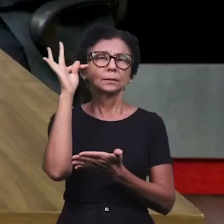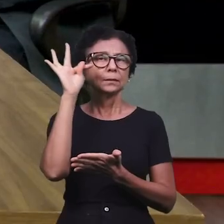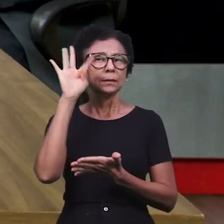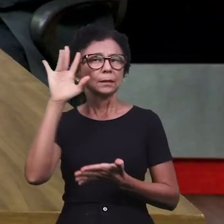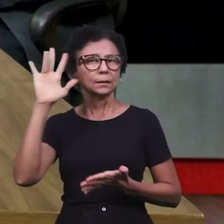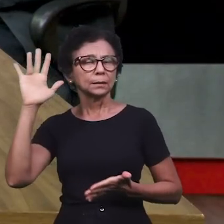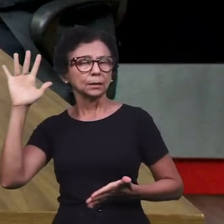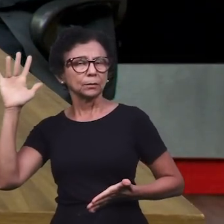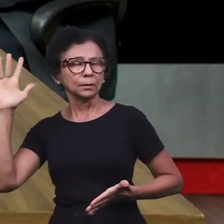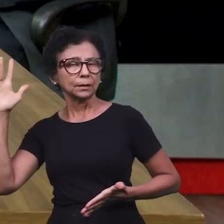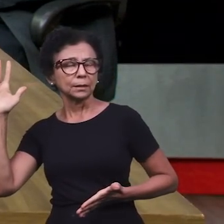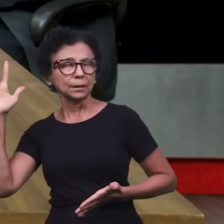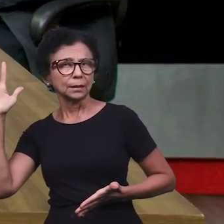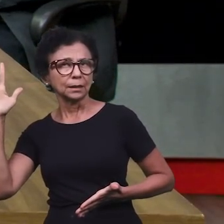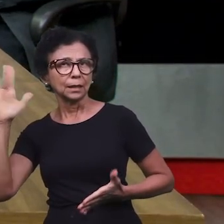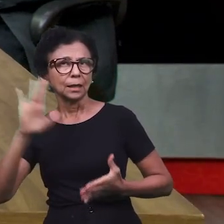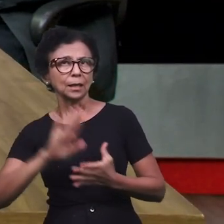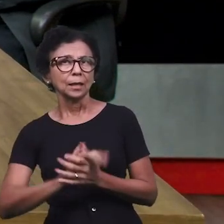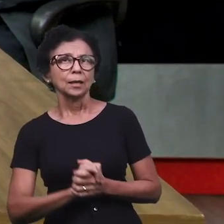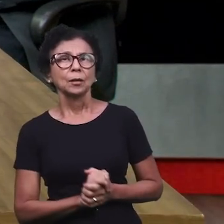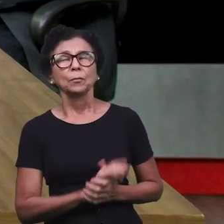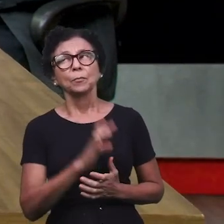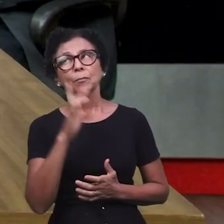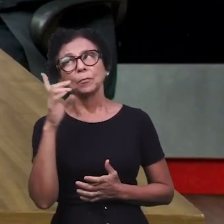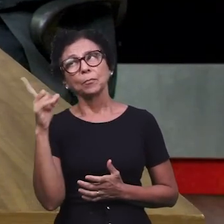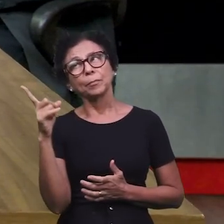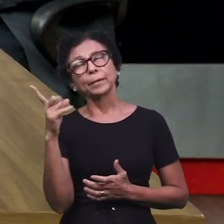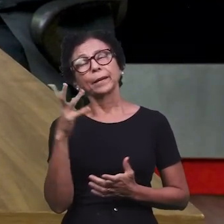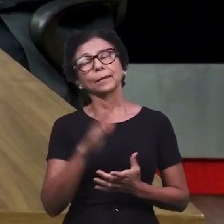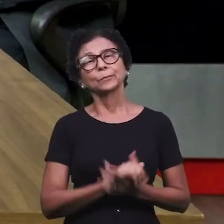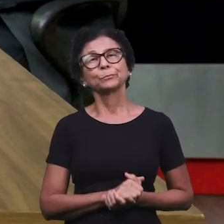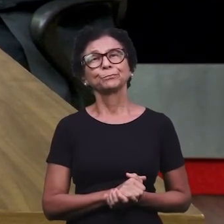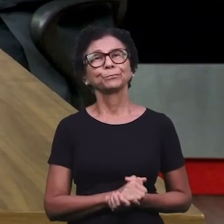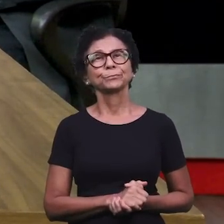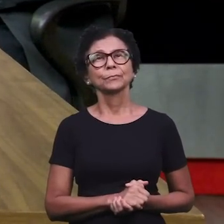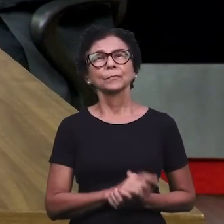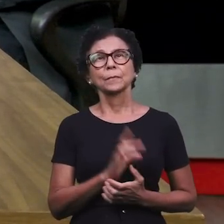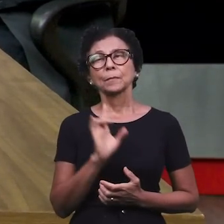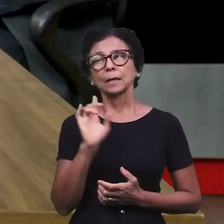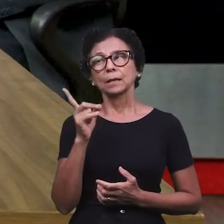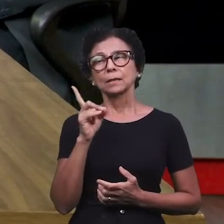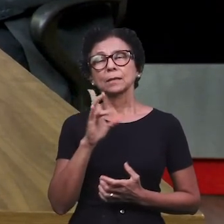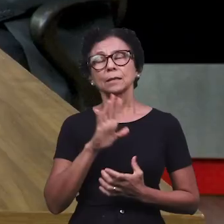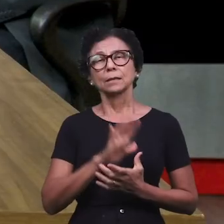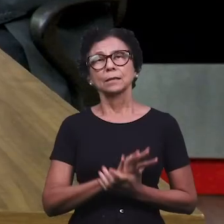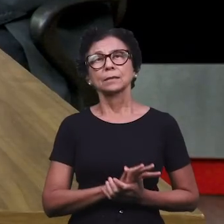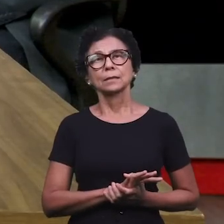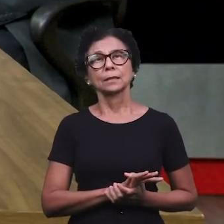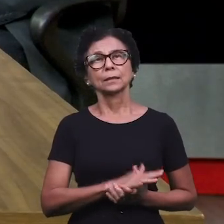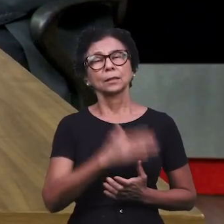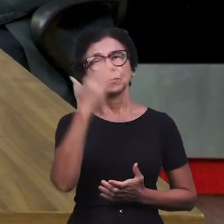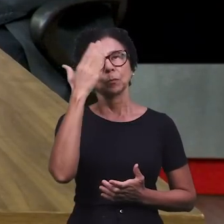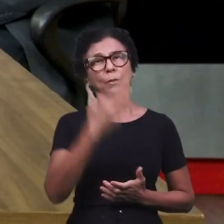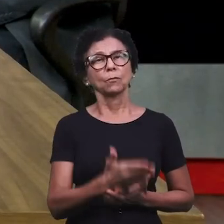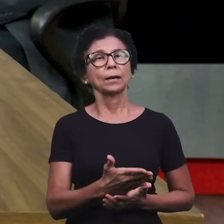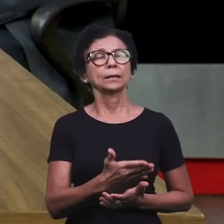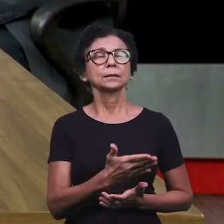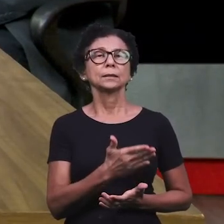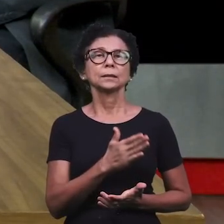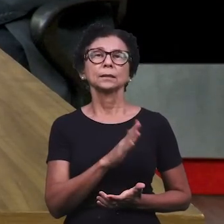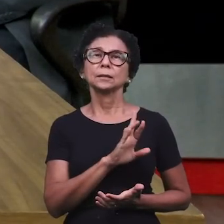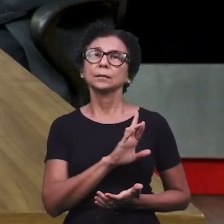tentar equacionar isso aqui, que é um ajuste muito fino. Passa o próximo. E aí nós temos dentro do nosso ajuste fino